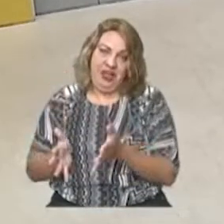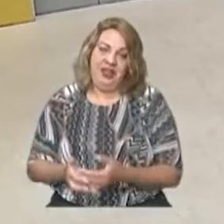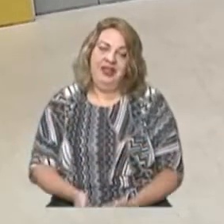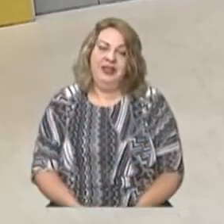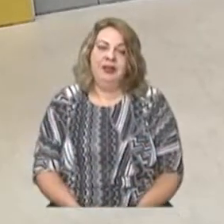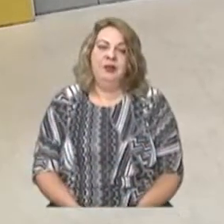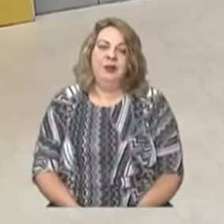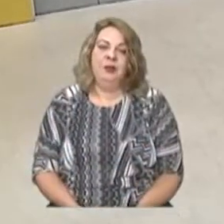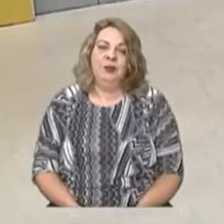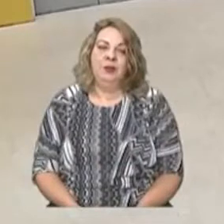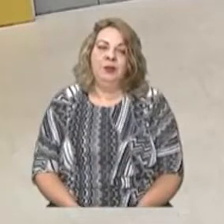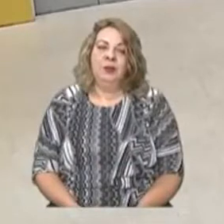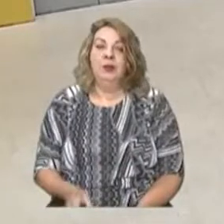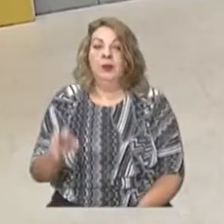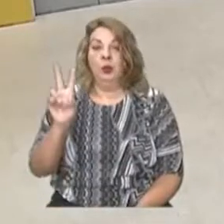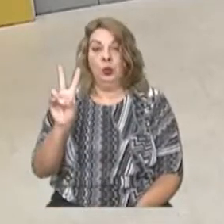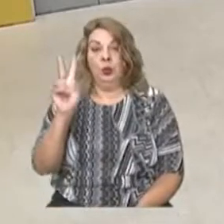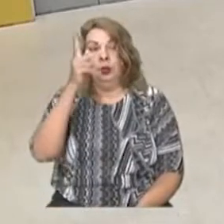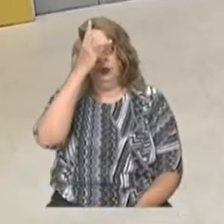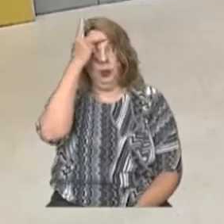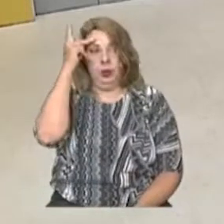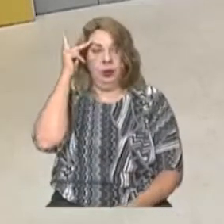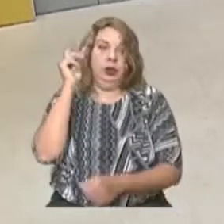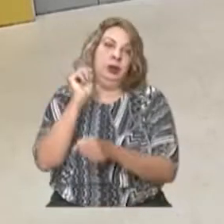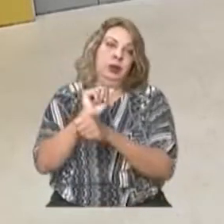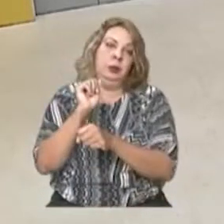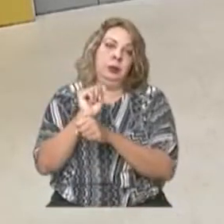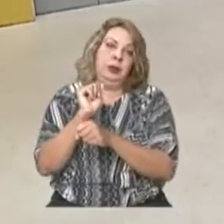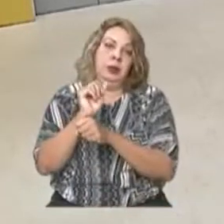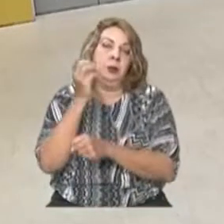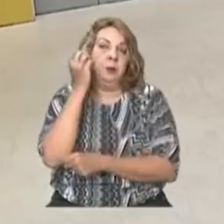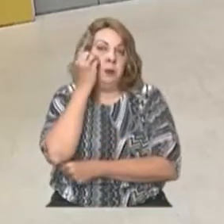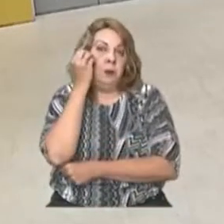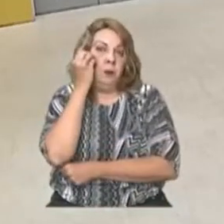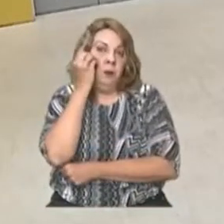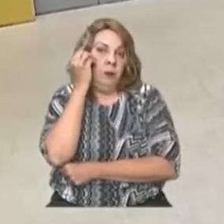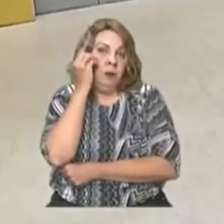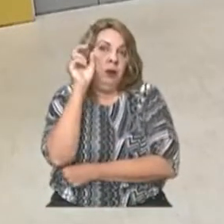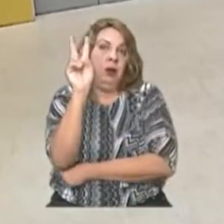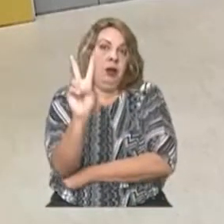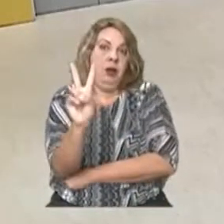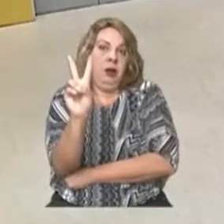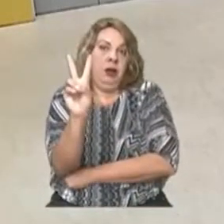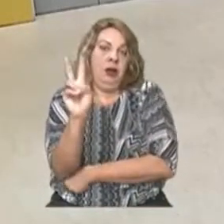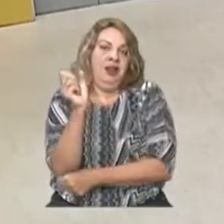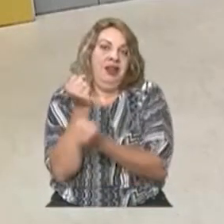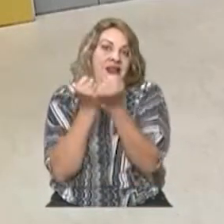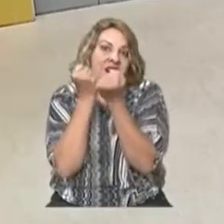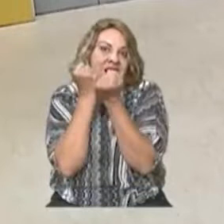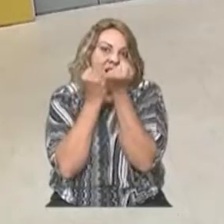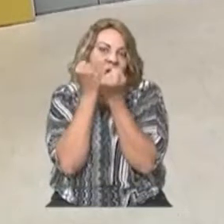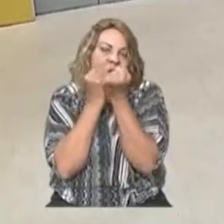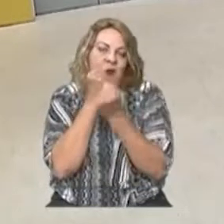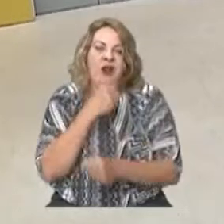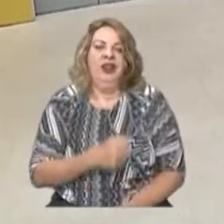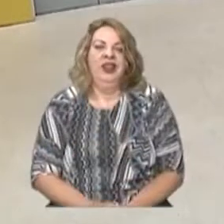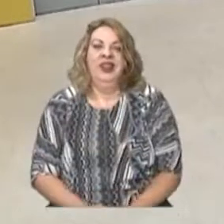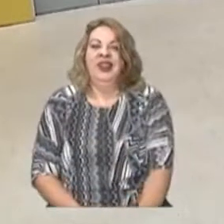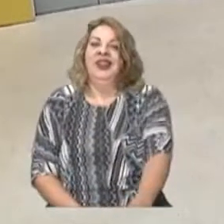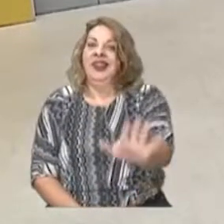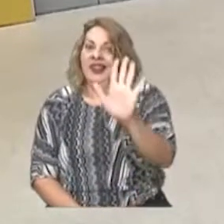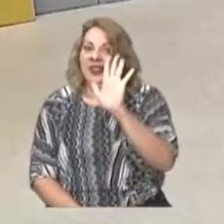meu amigo. Agora, dois títulos estão na expectativa aí para esses dois carrões.